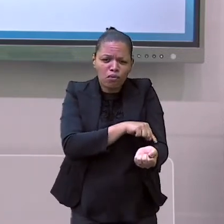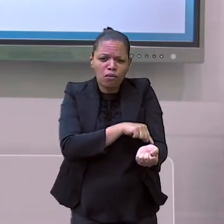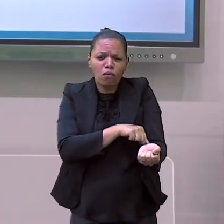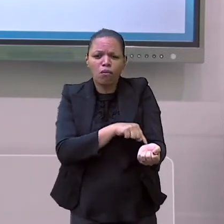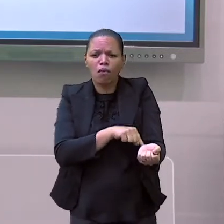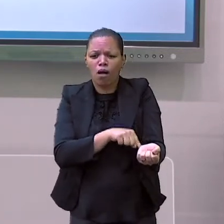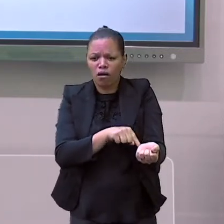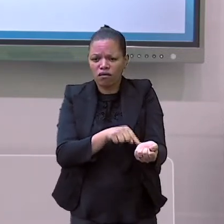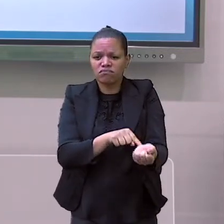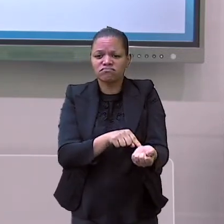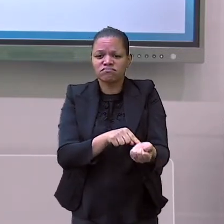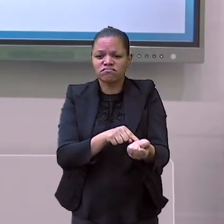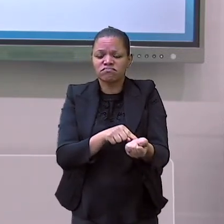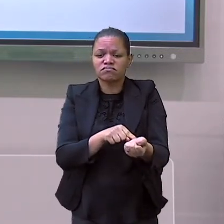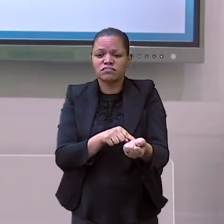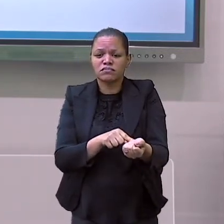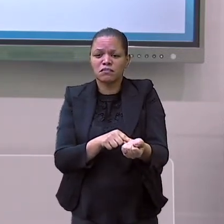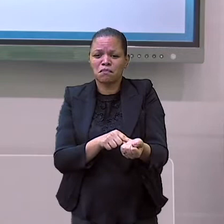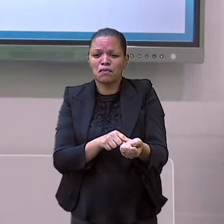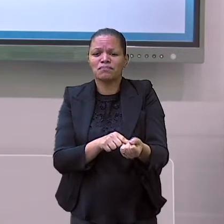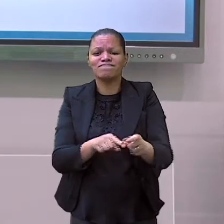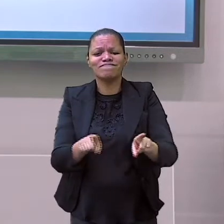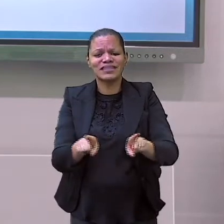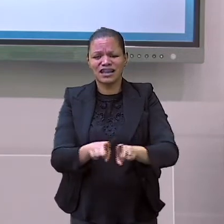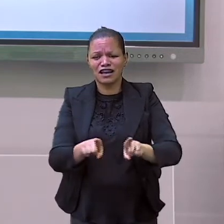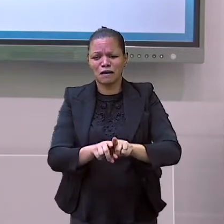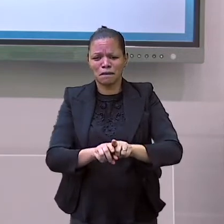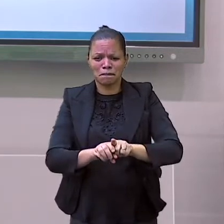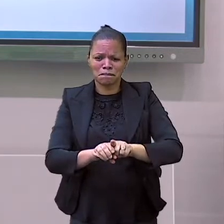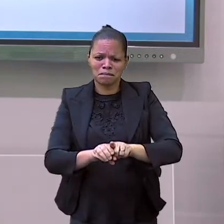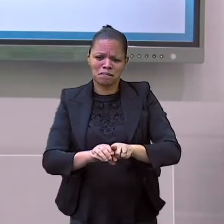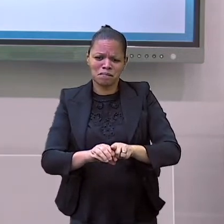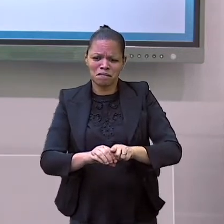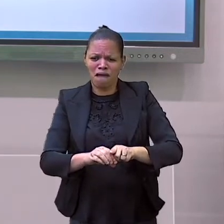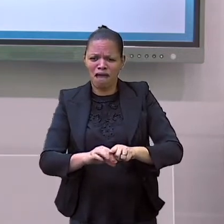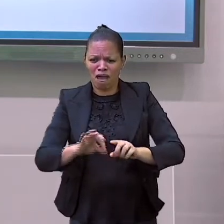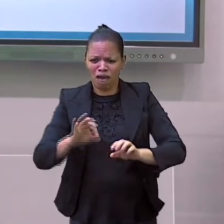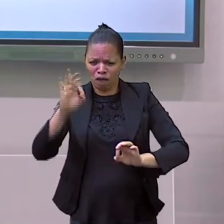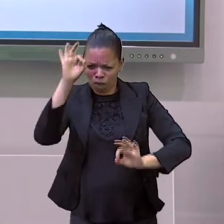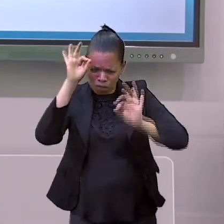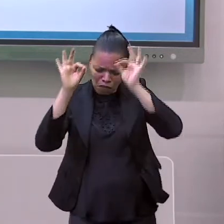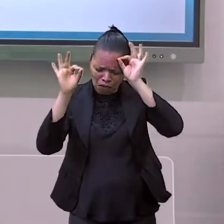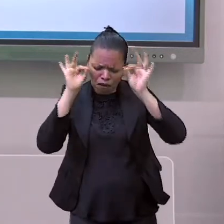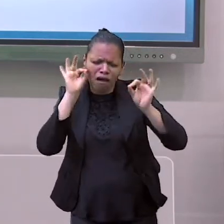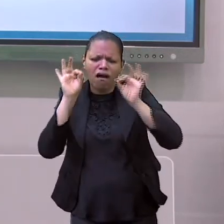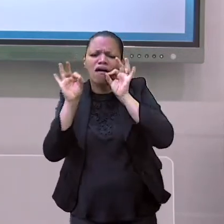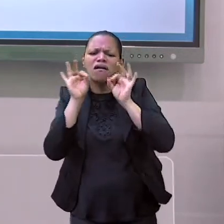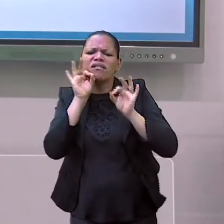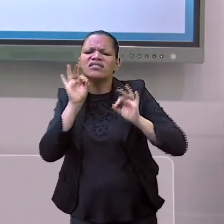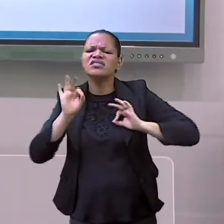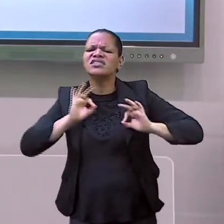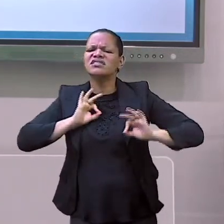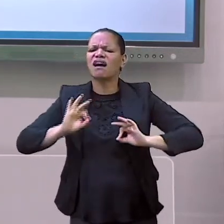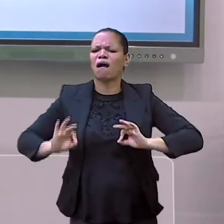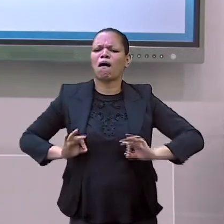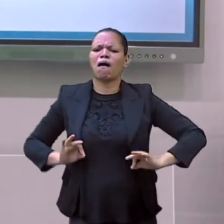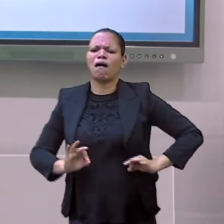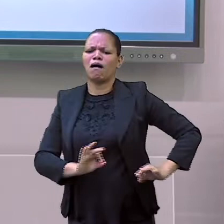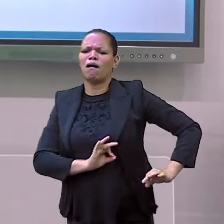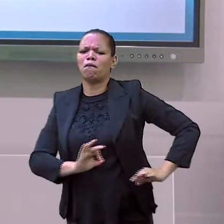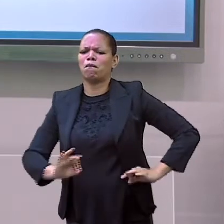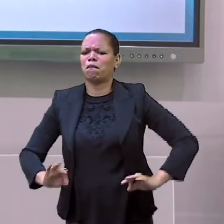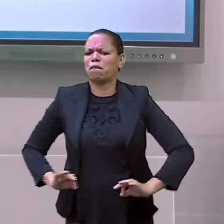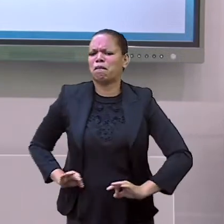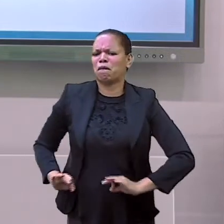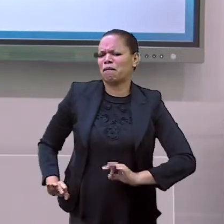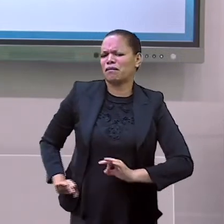foi contagiado com aquelas pintinhas, febre, uma dor no corpo, dor de cabeça, você